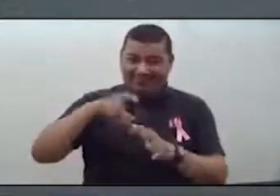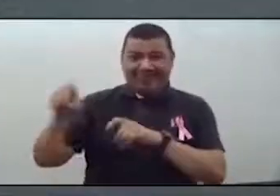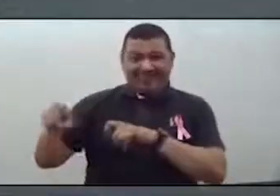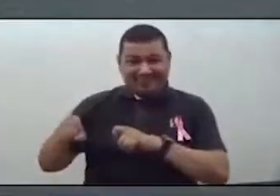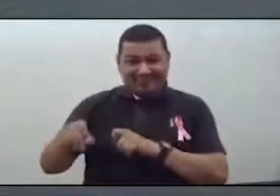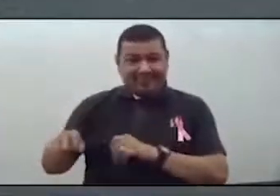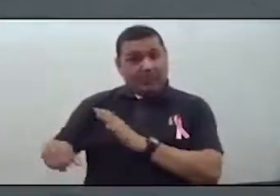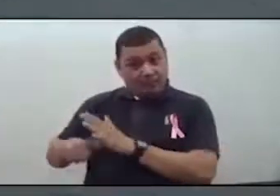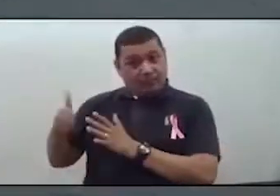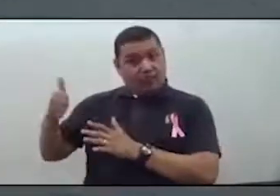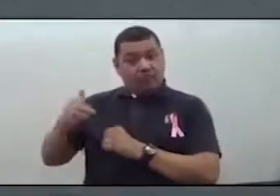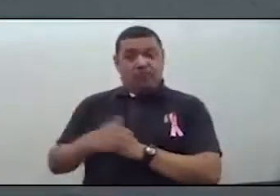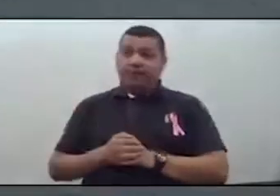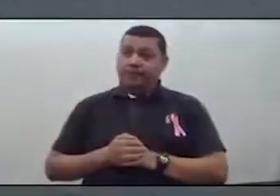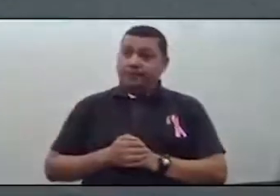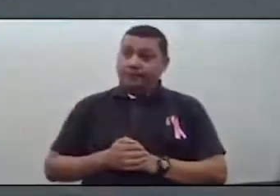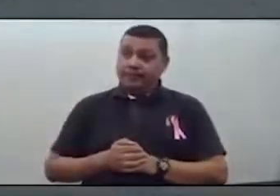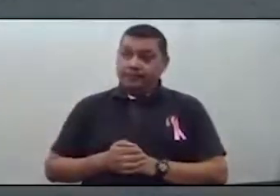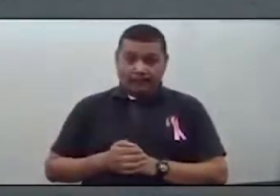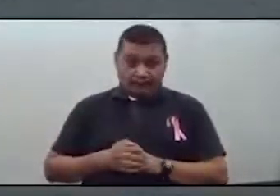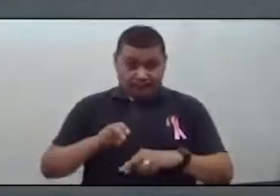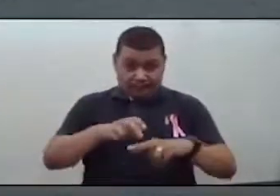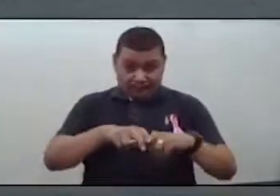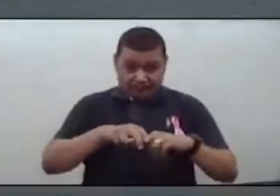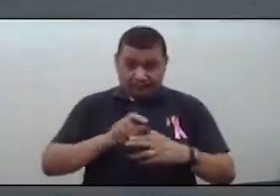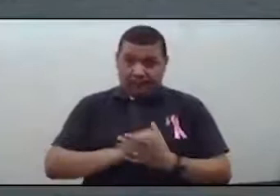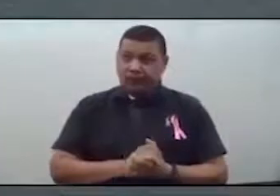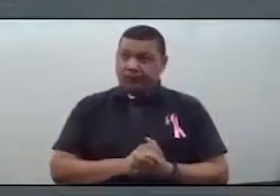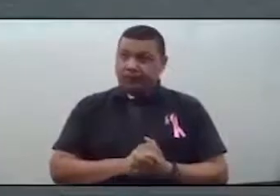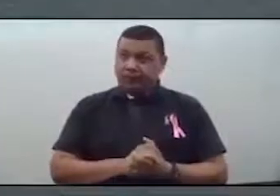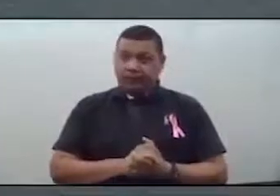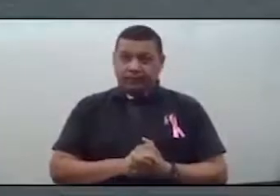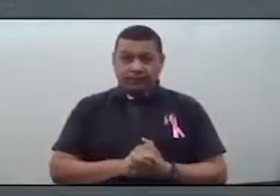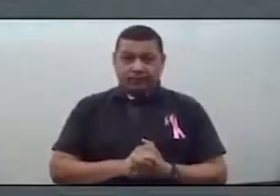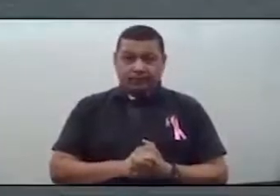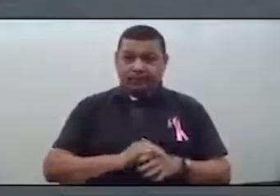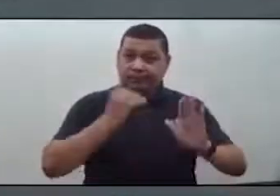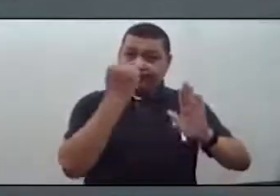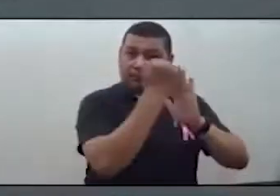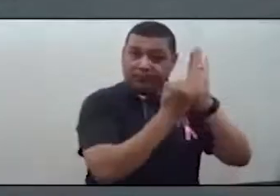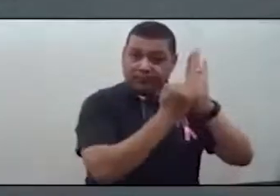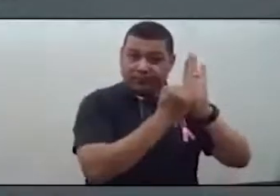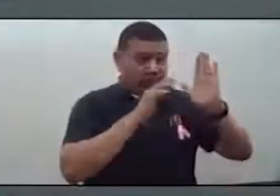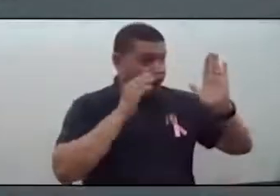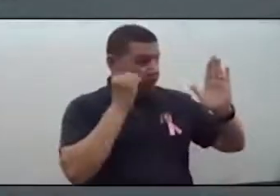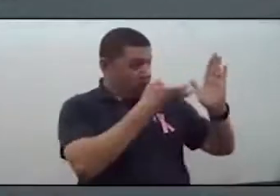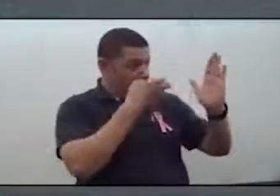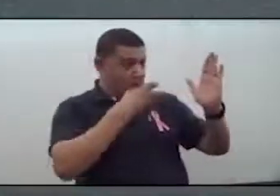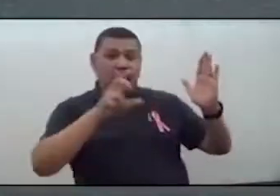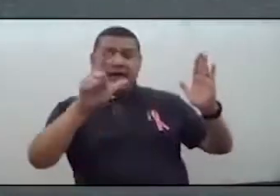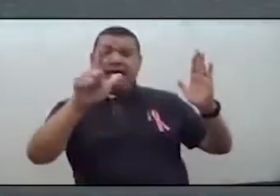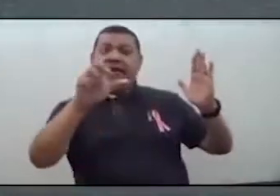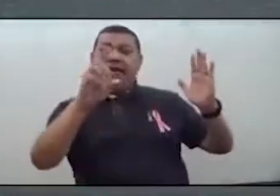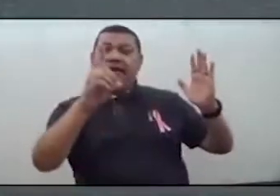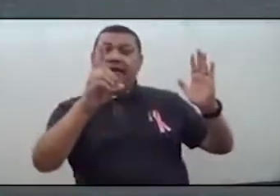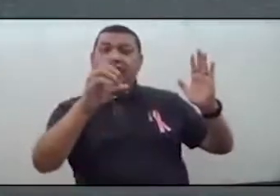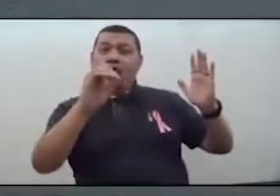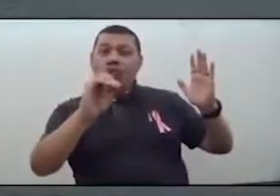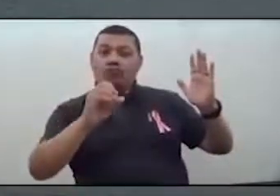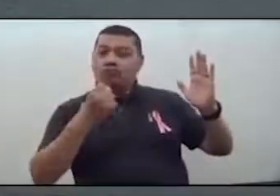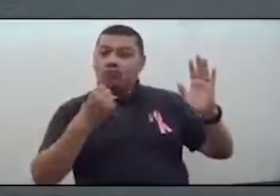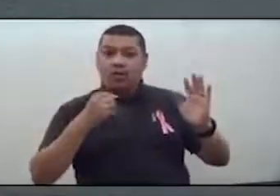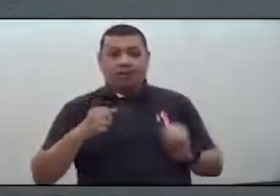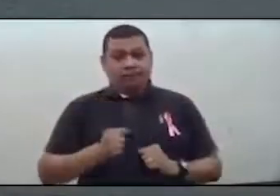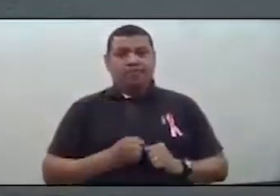primeira vez. Então, está aqui os pontos principais que eu vi na LDO, parabenizar o prefeito,